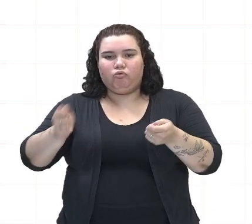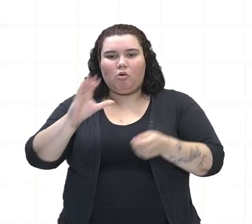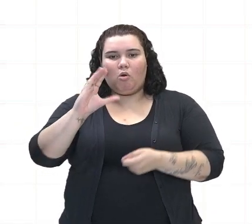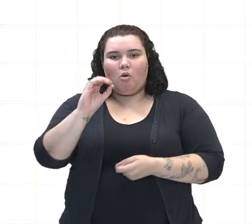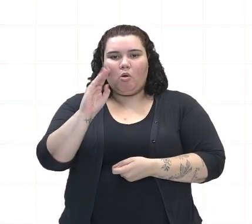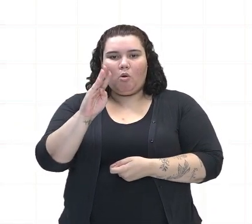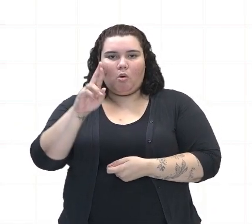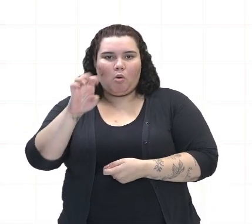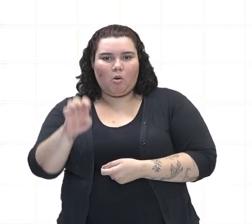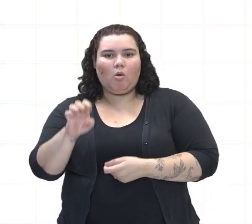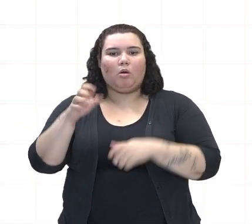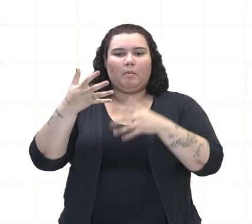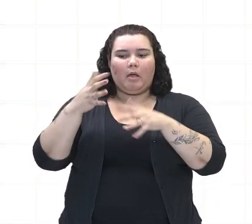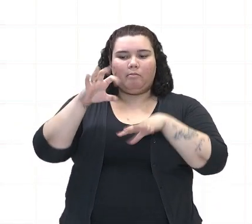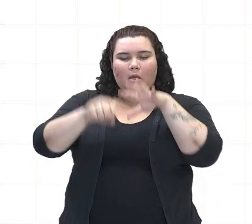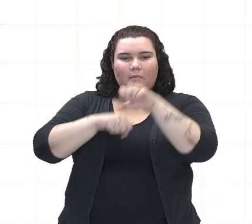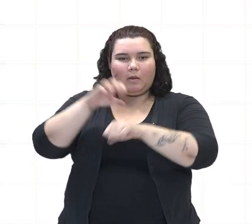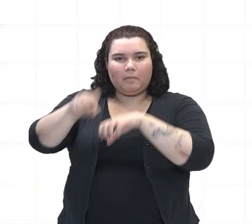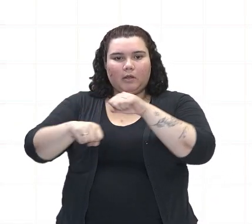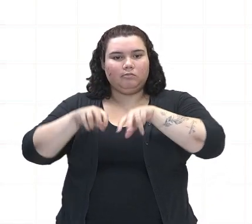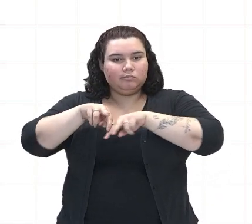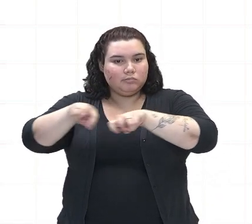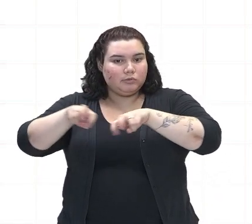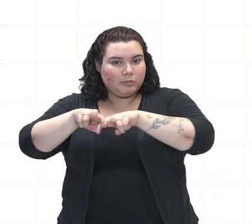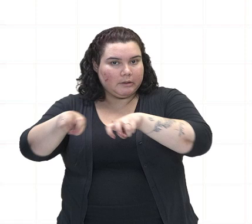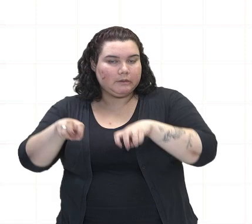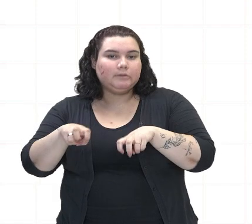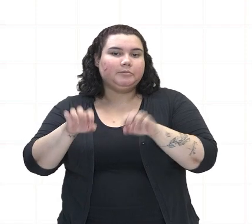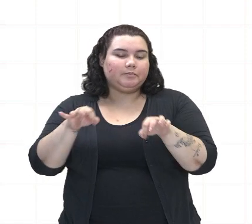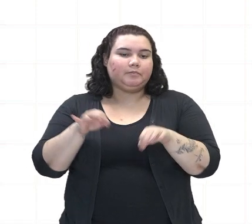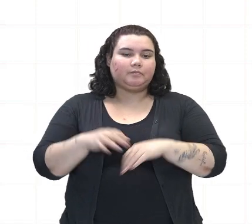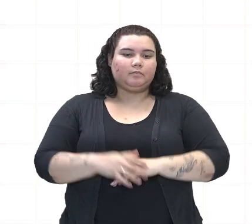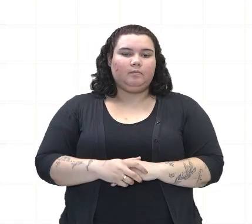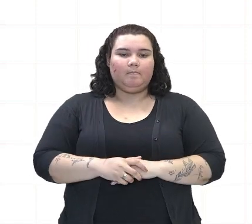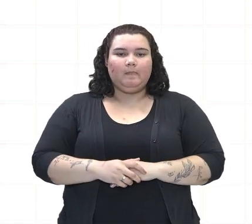Teve um período em que o Chile, as empresas que